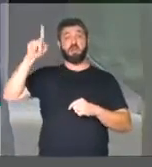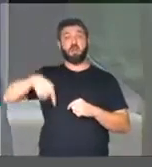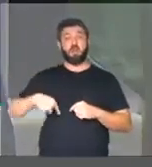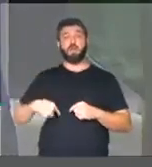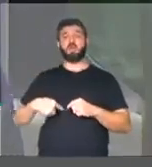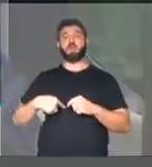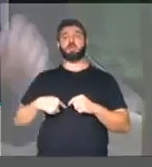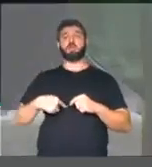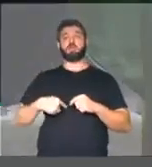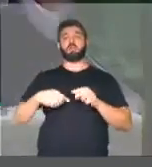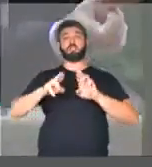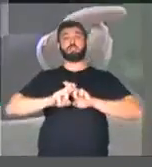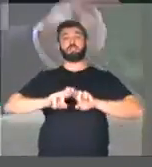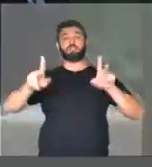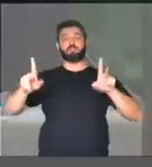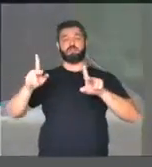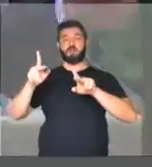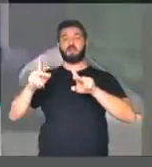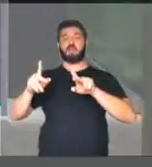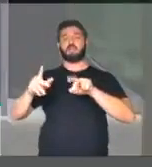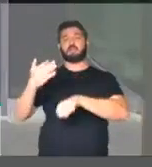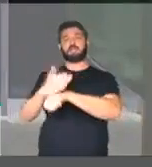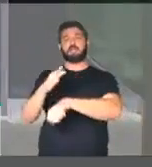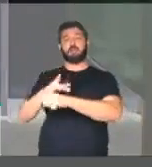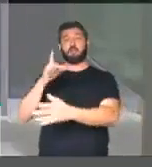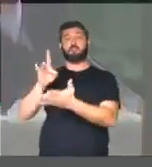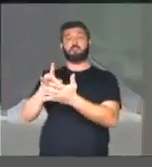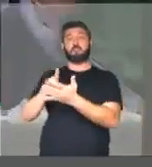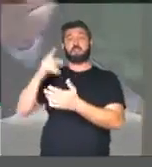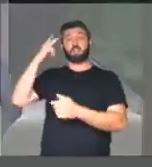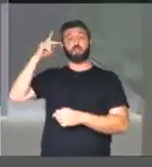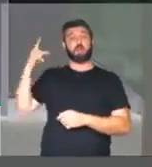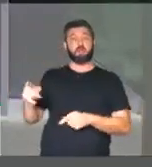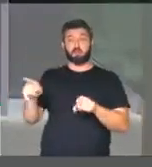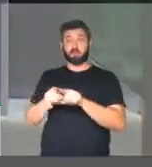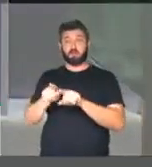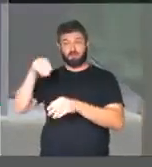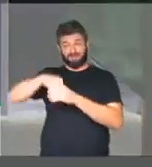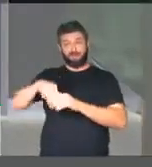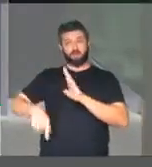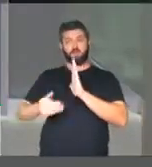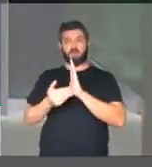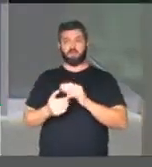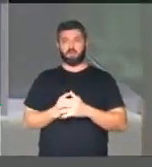absolutamente distinto da prática, da sua conduta e da sua história, inclusive dentro dessa